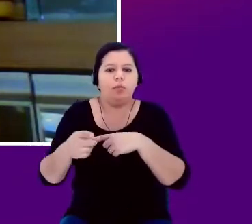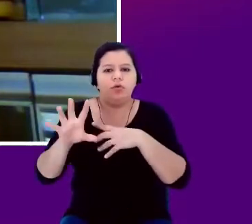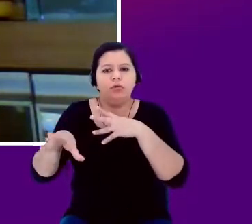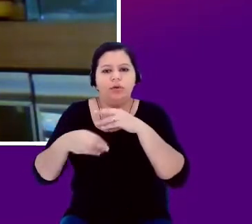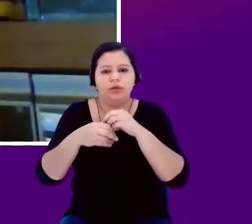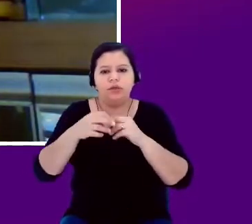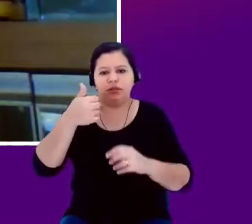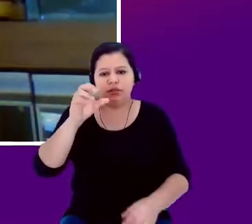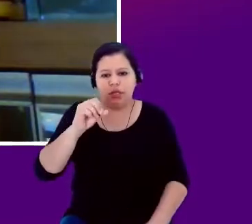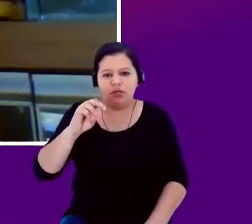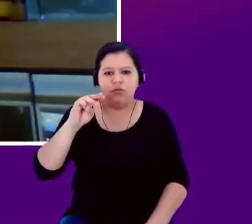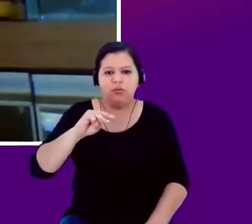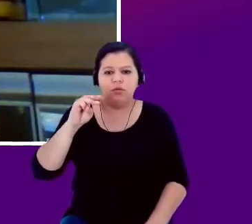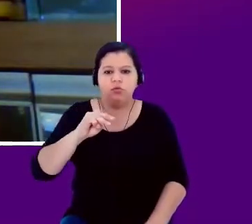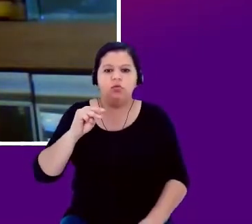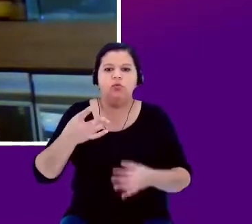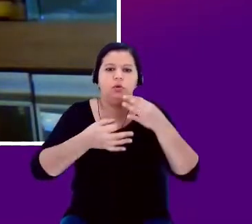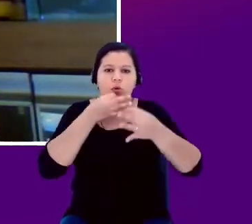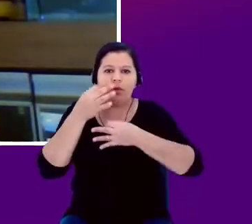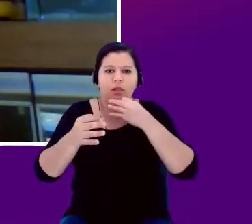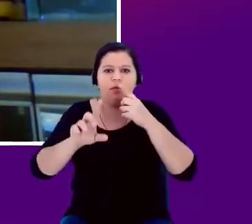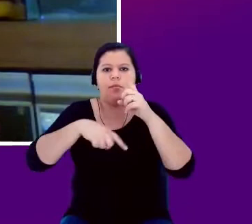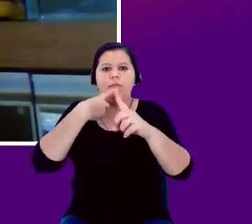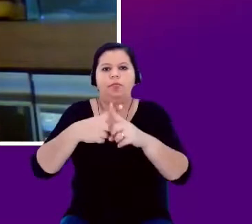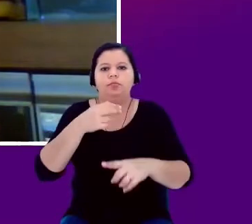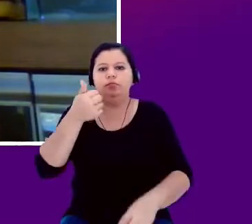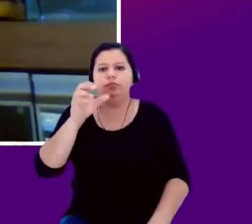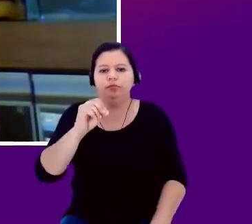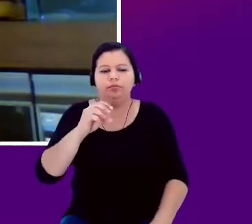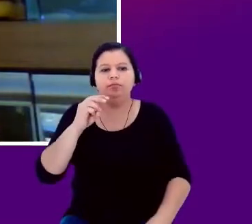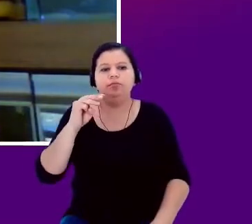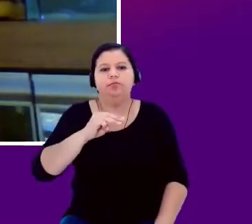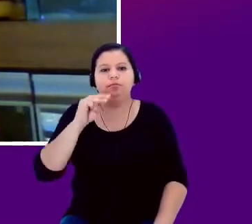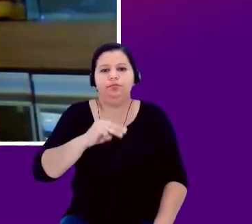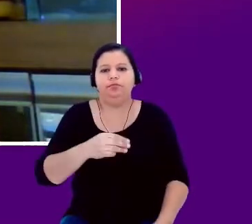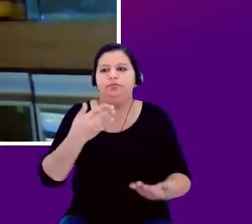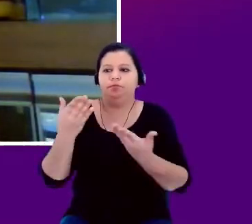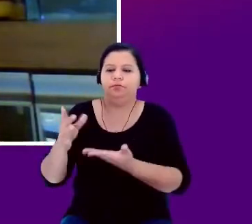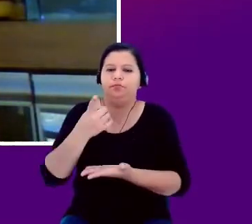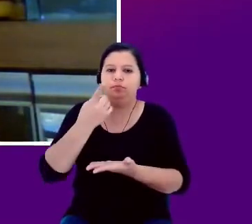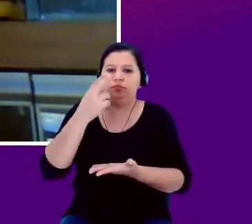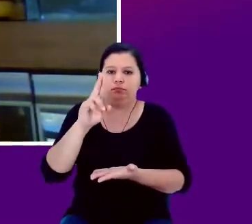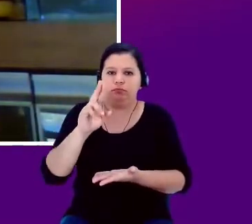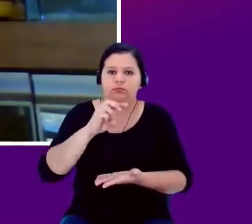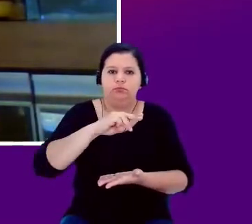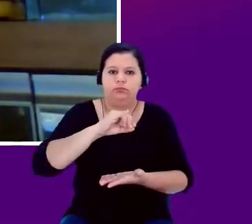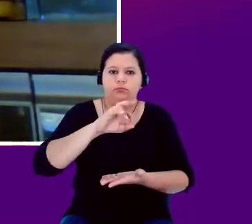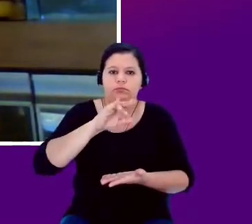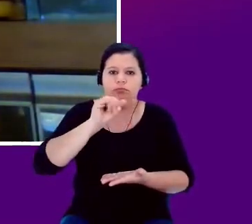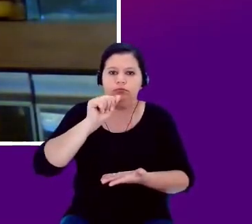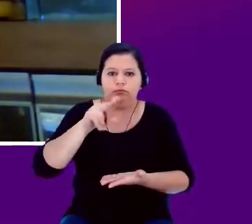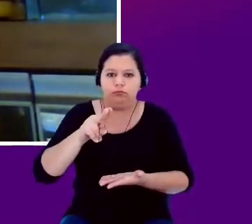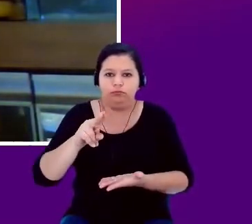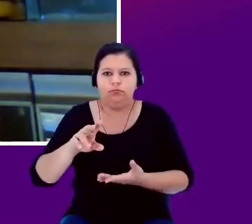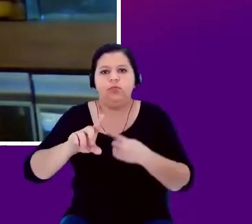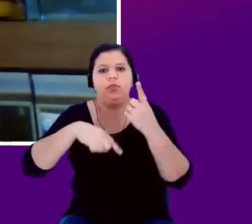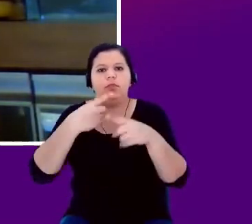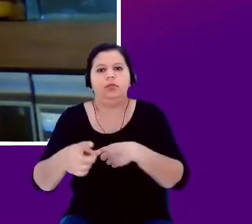do Vinícius Brandi e mais 10 minutos de comentários da doutora Miriam Wimmer, seguida de 10 minutos para